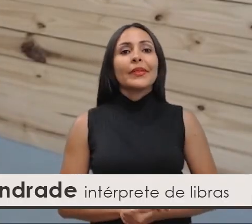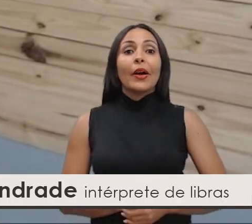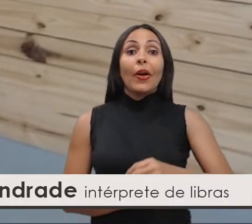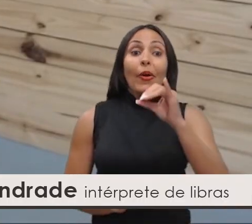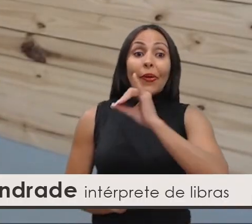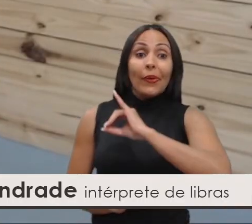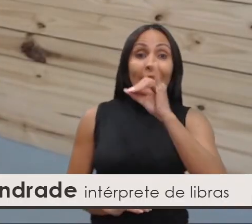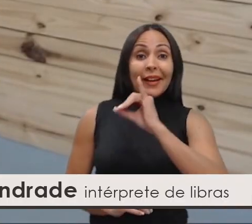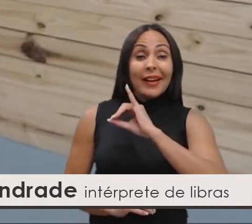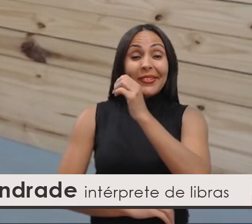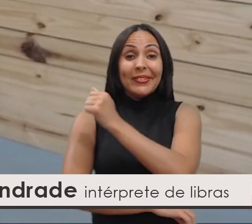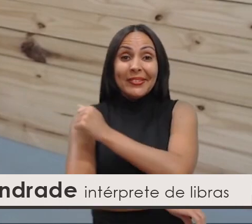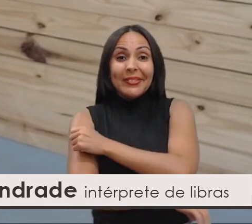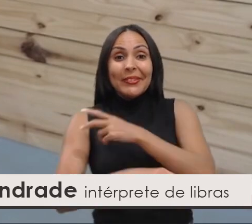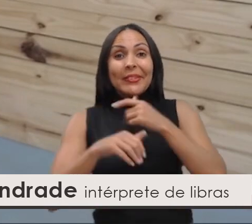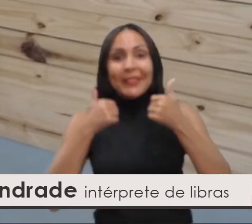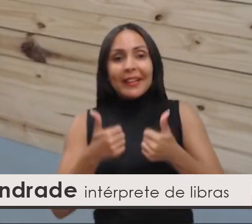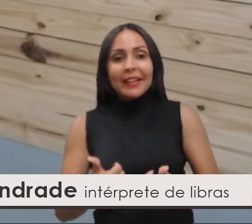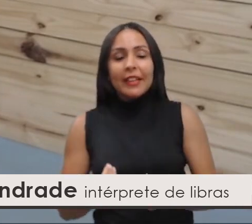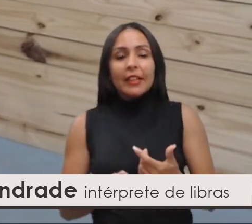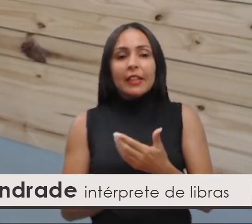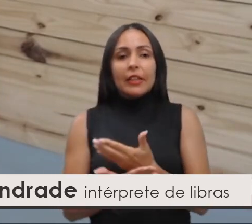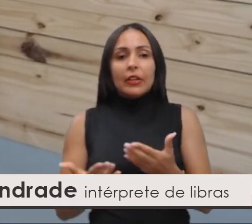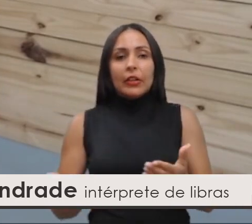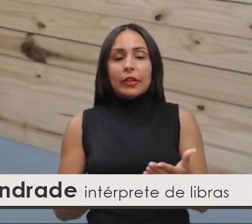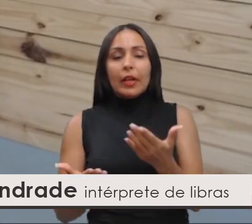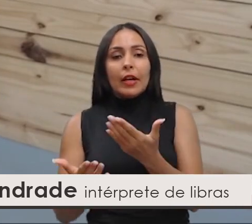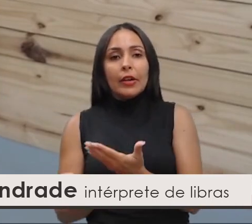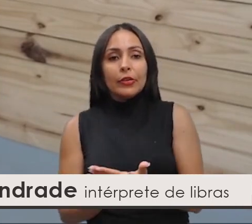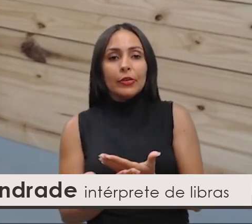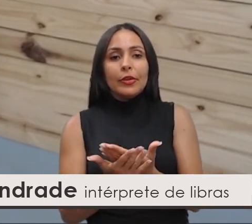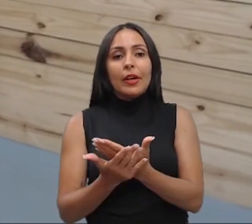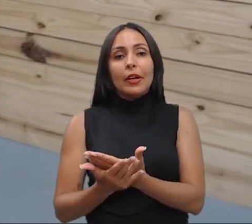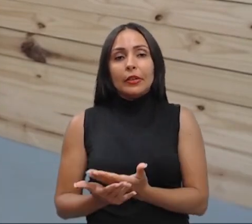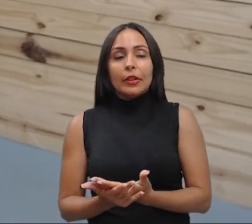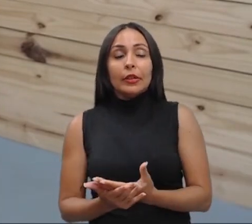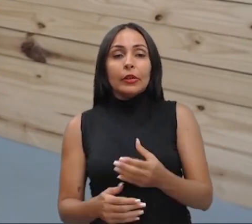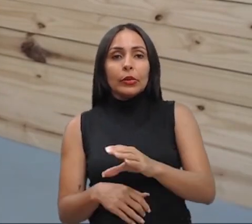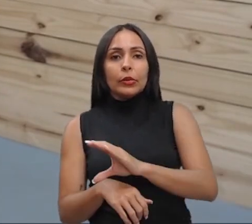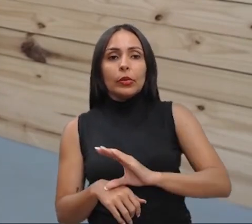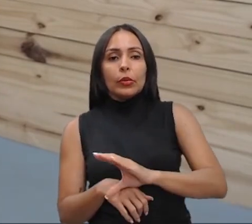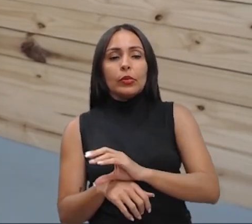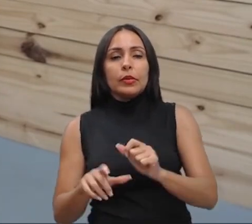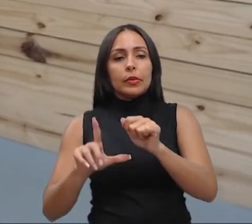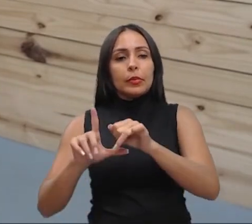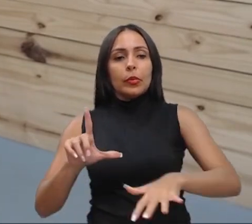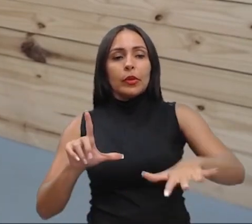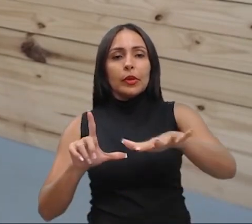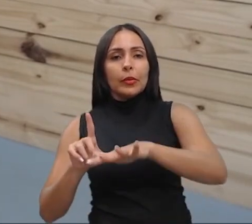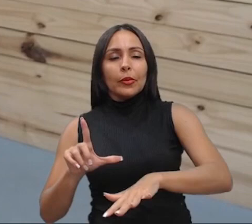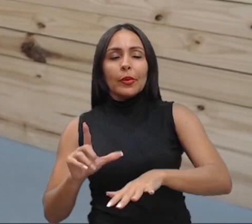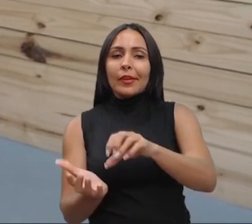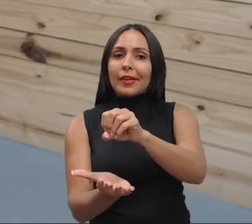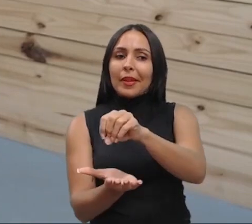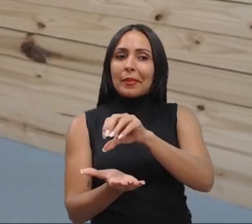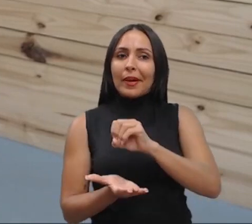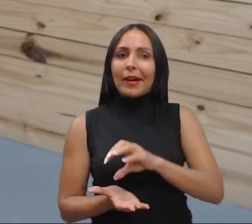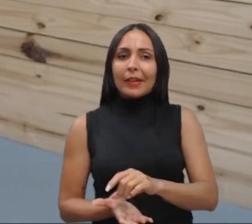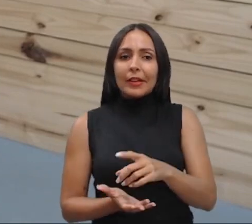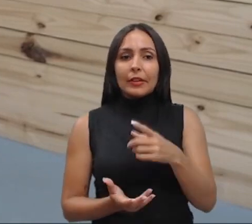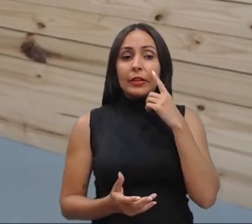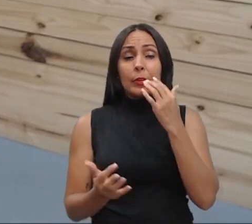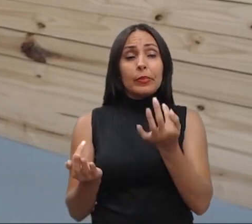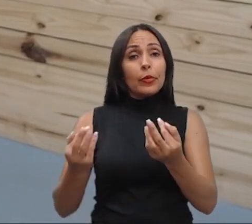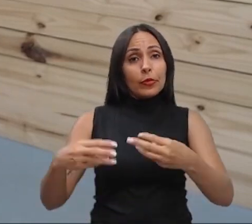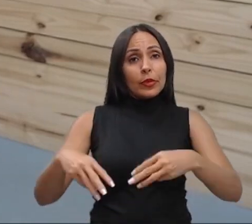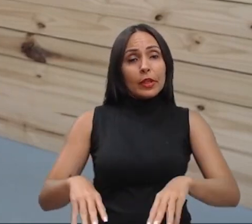Saudações ao estudante, às estudantes do curso de Multimídia da ITPAC. Estamos chegando ao